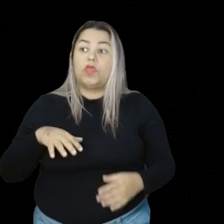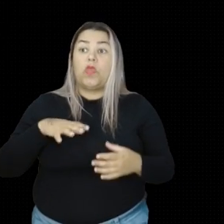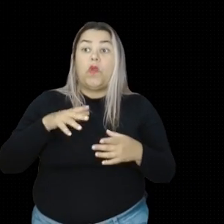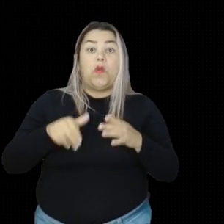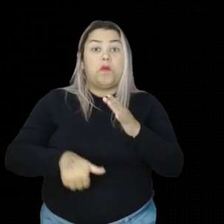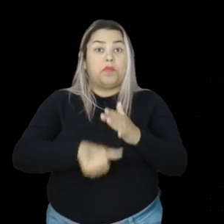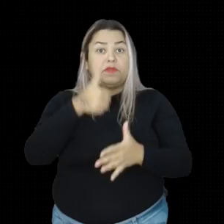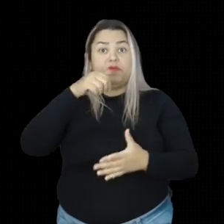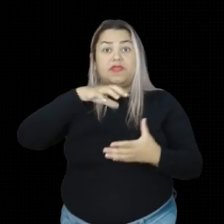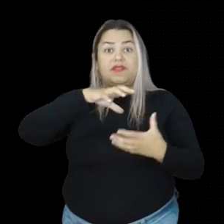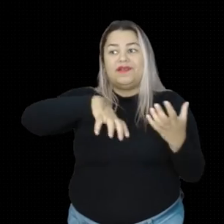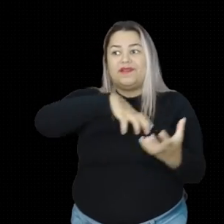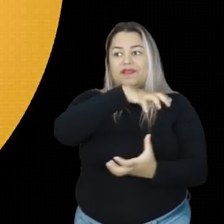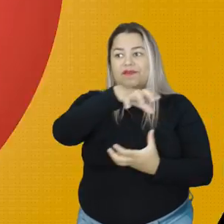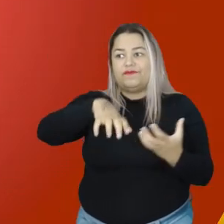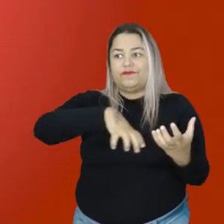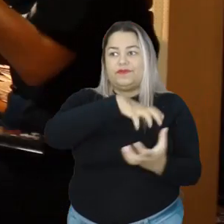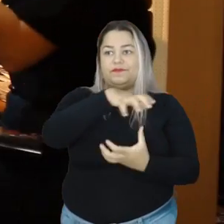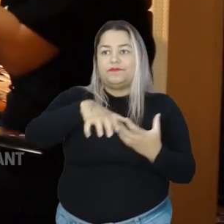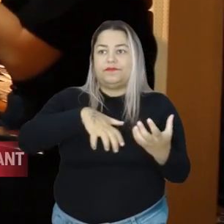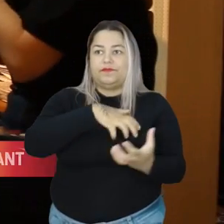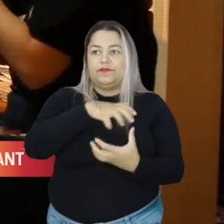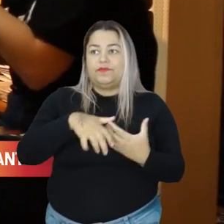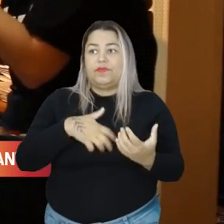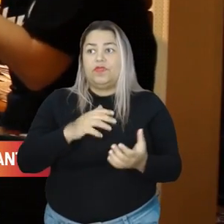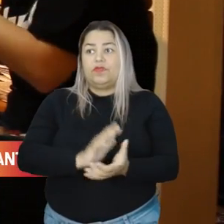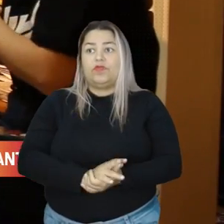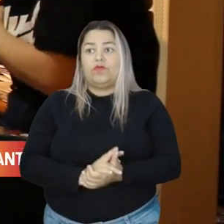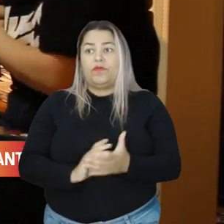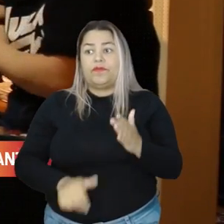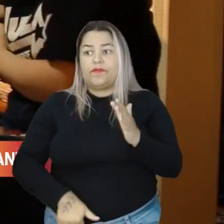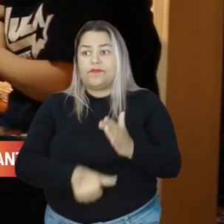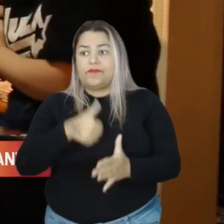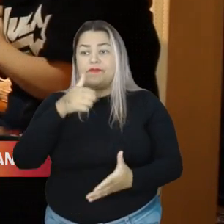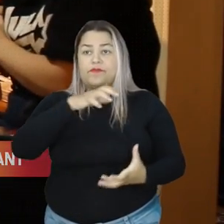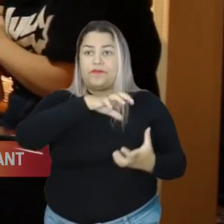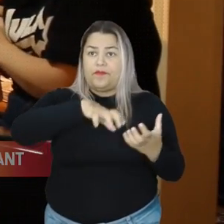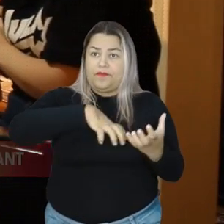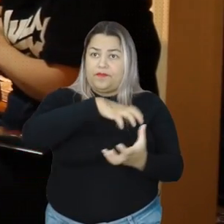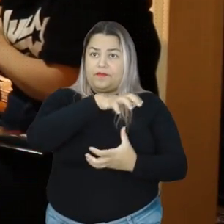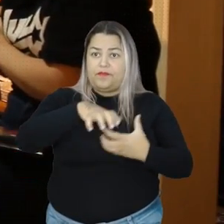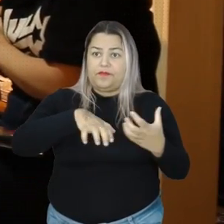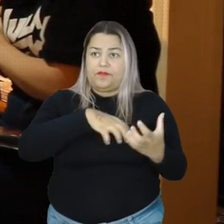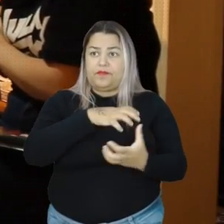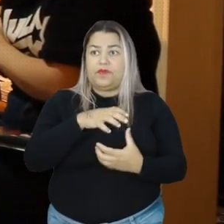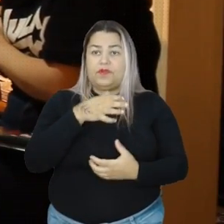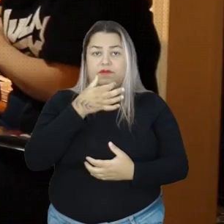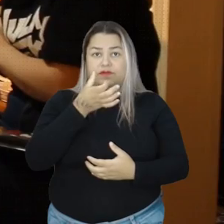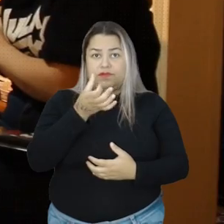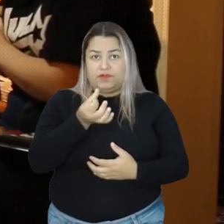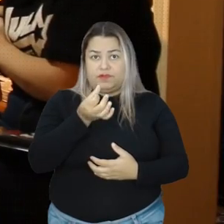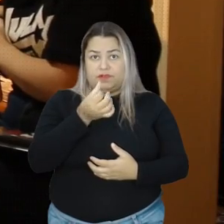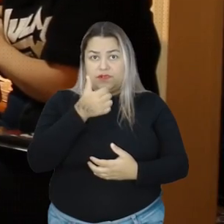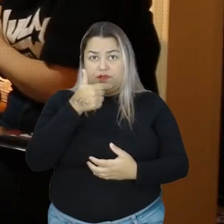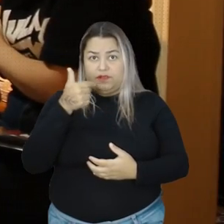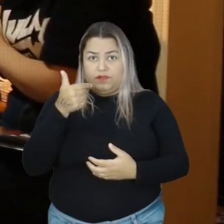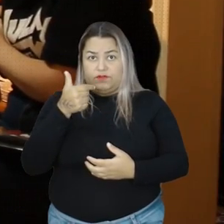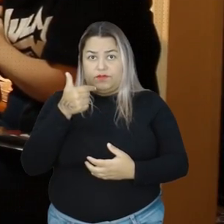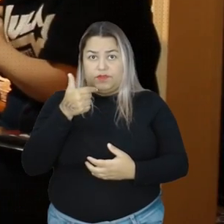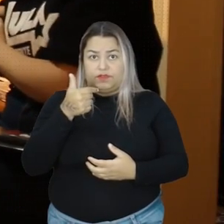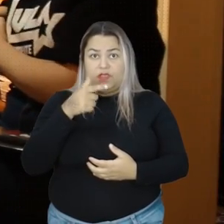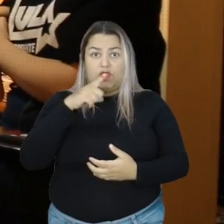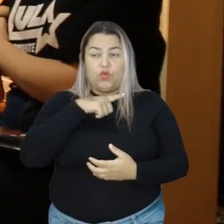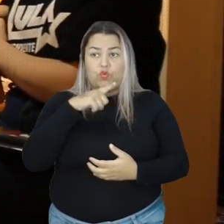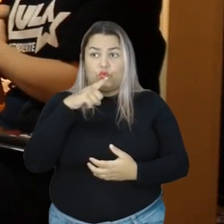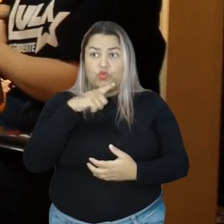Primeira greve. A sua primeira greve foi com menos de um ano. A minha greve foi em 1962. Ah. Eu